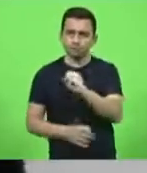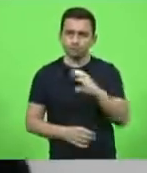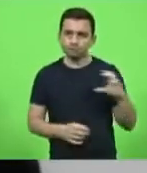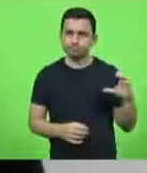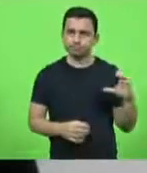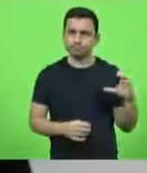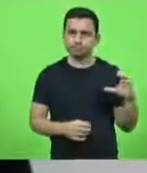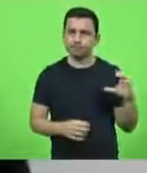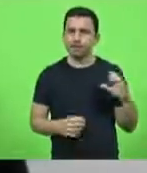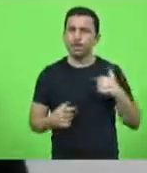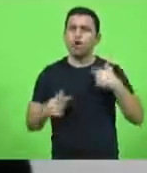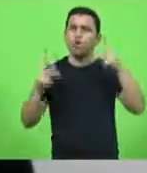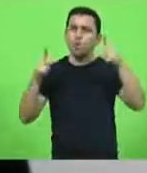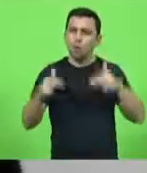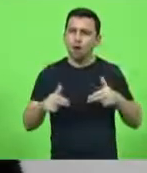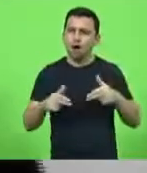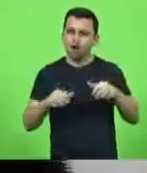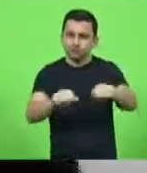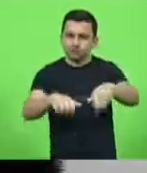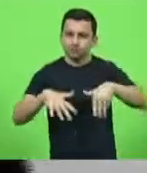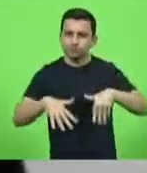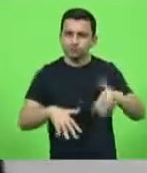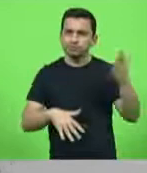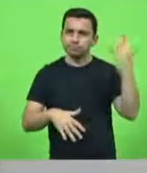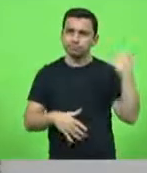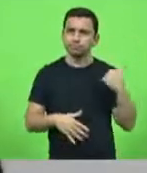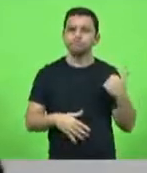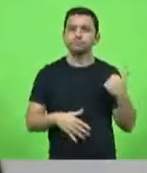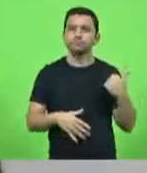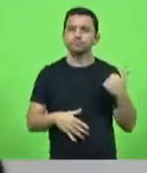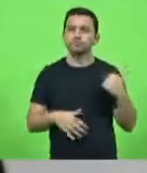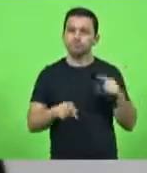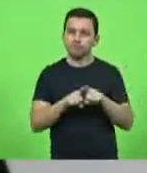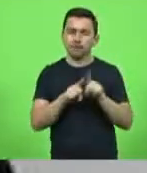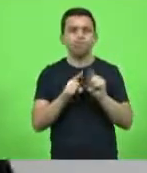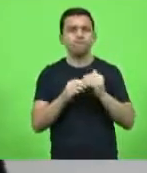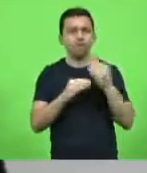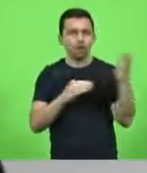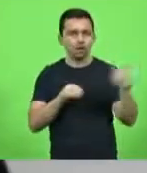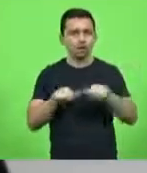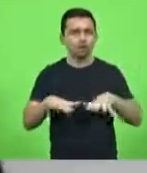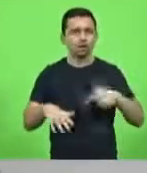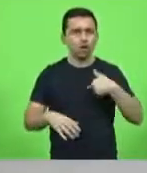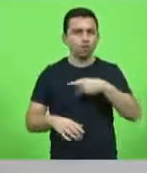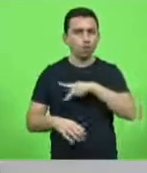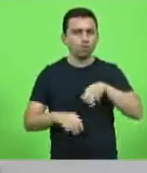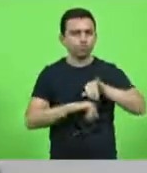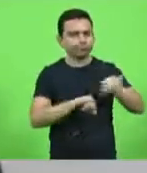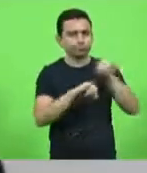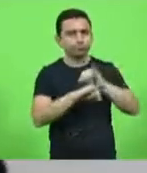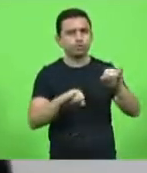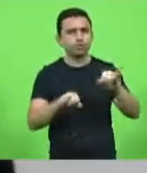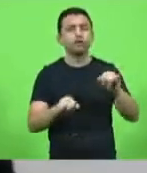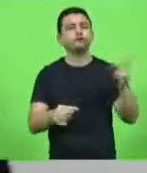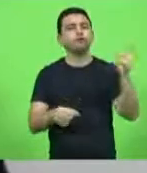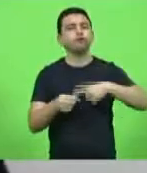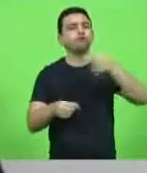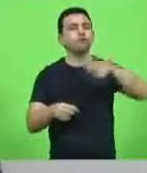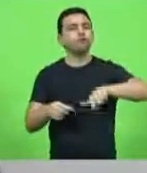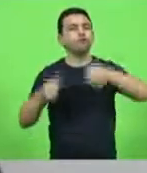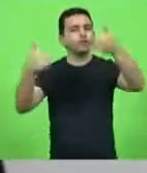como fiz na última sessão e tenho feito também fora das sessões de forma pública volta a falar